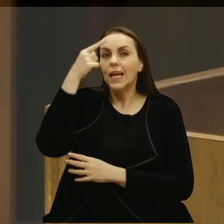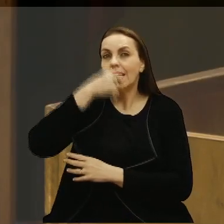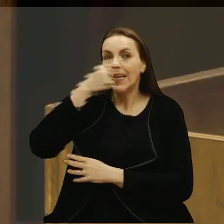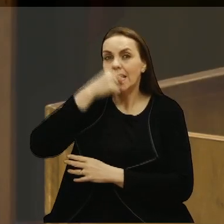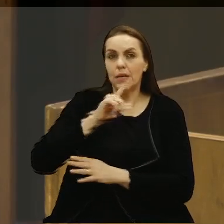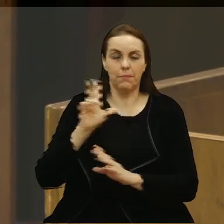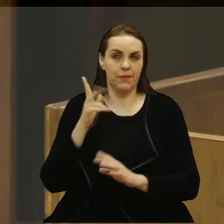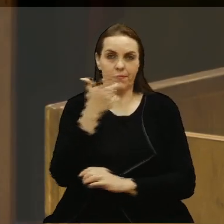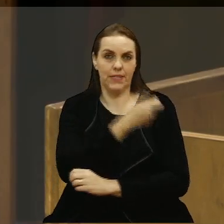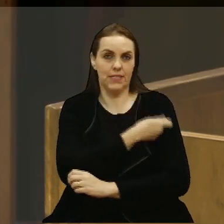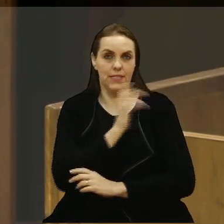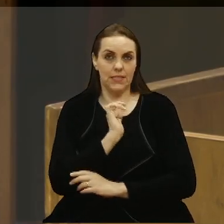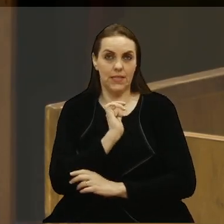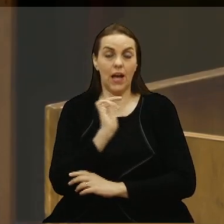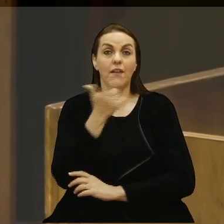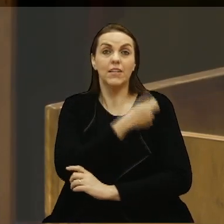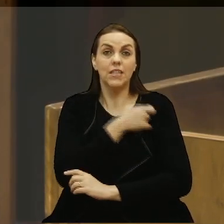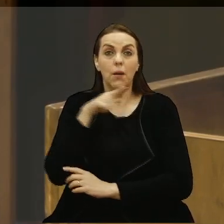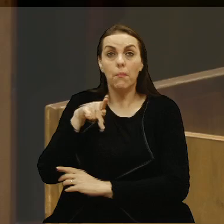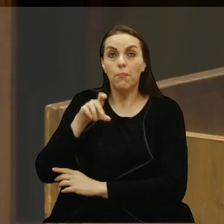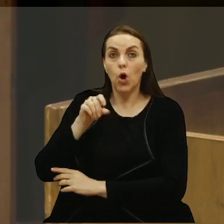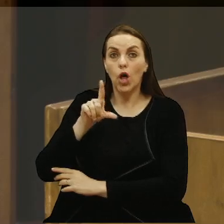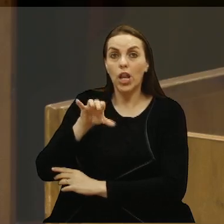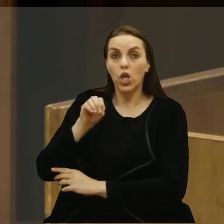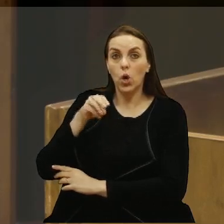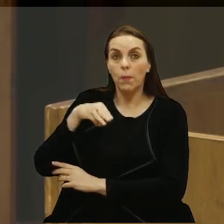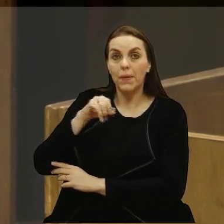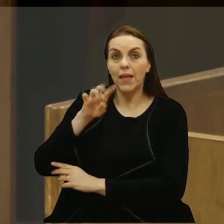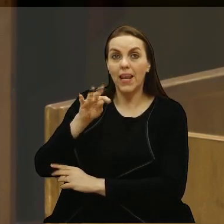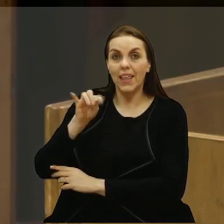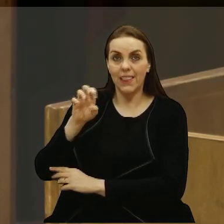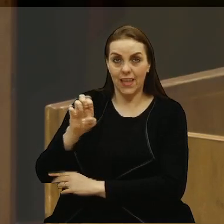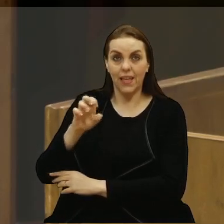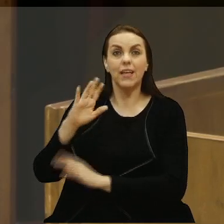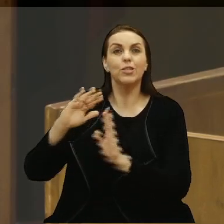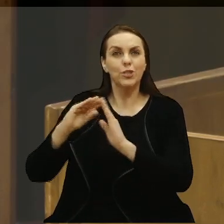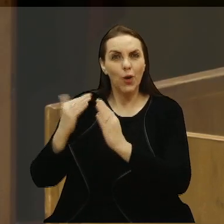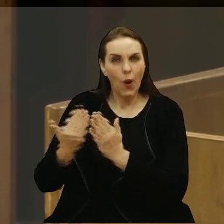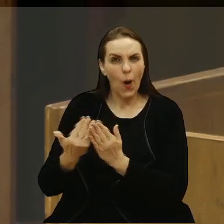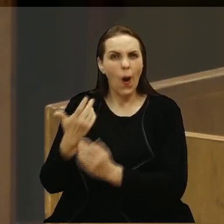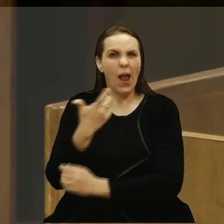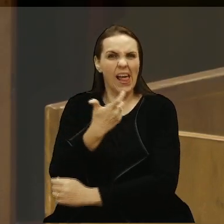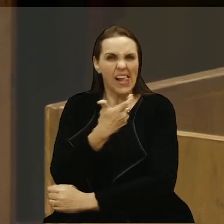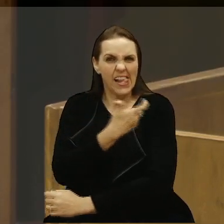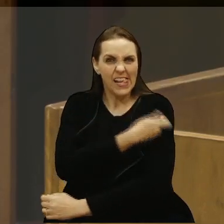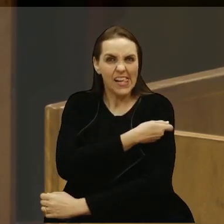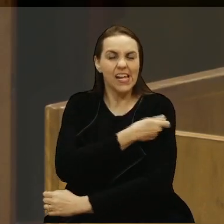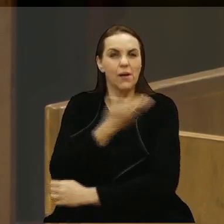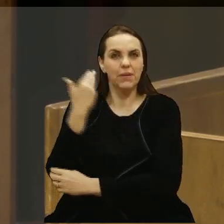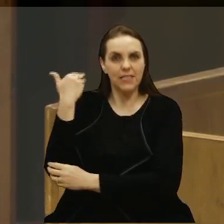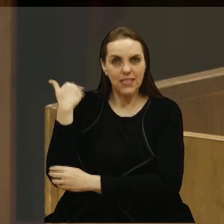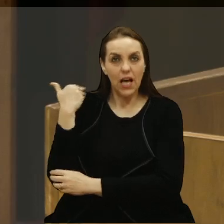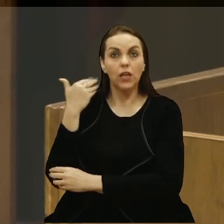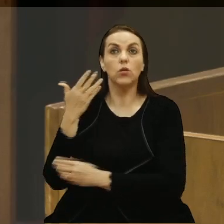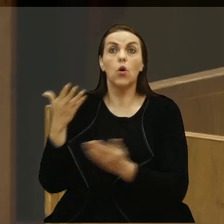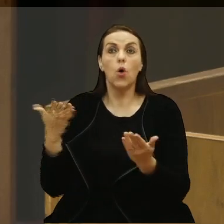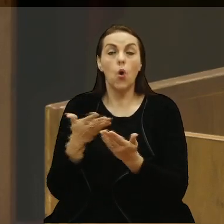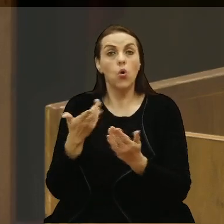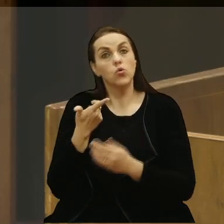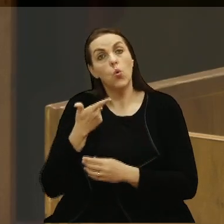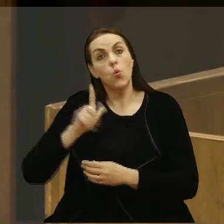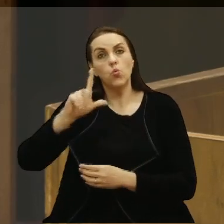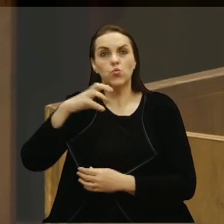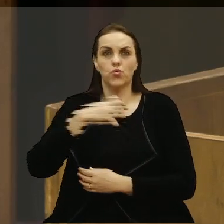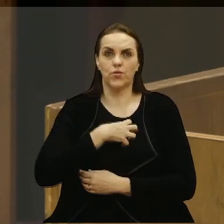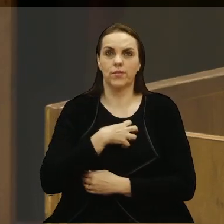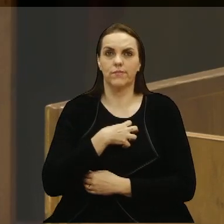A vacina da poliomielite, sabe aquela vacininha que a gente fazia na escola, com a máquina, antigamente? Hoje tem outro jeito.